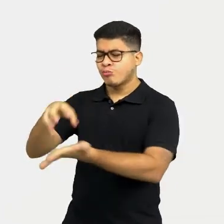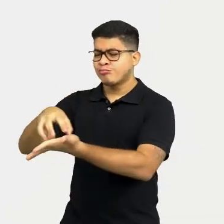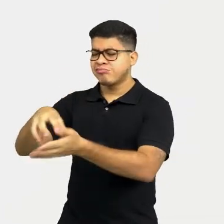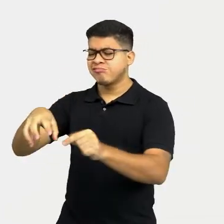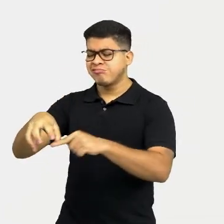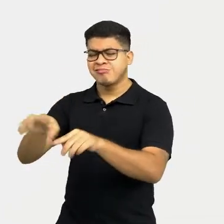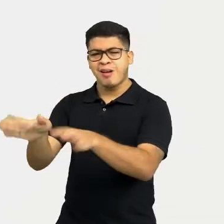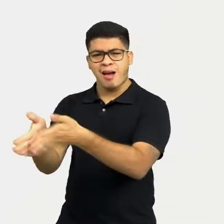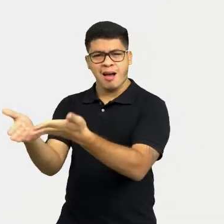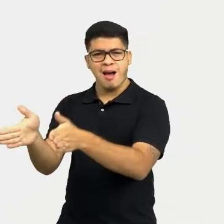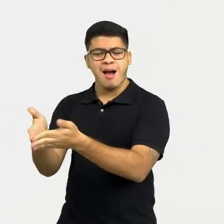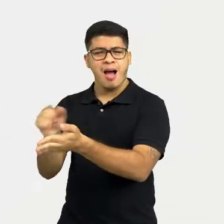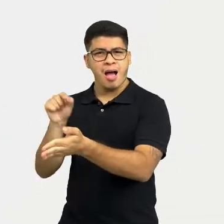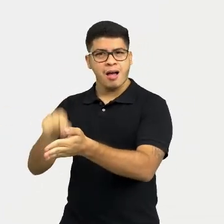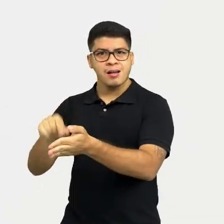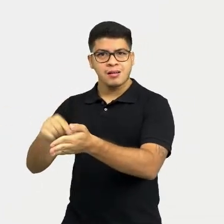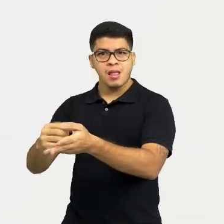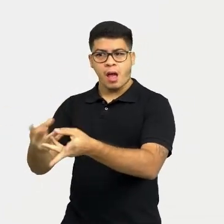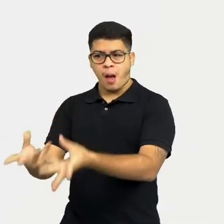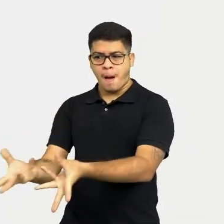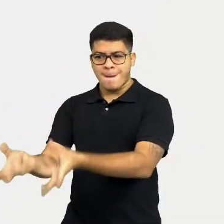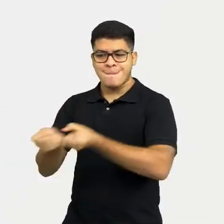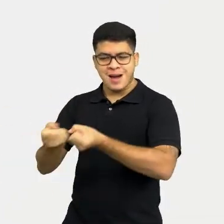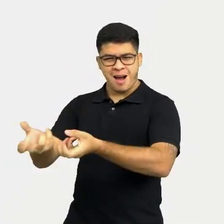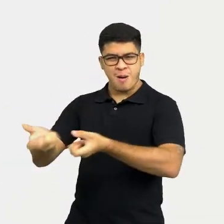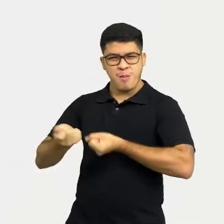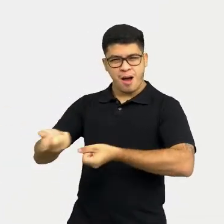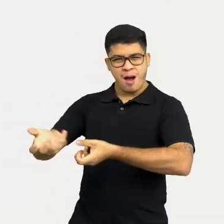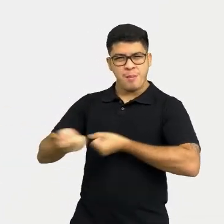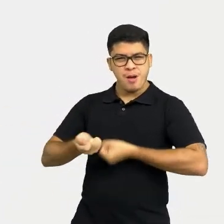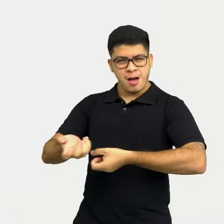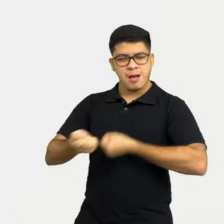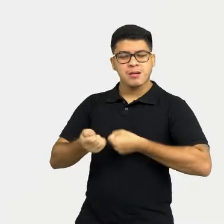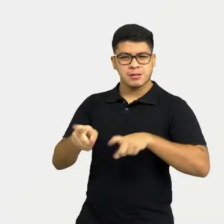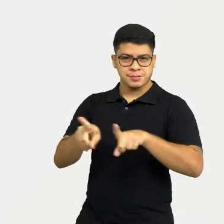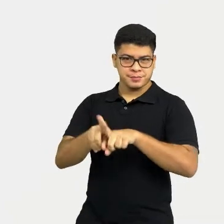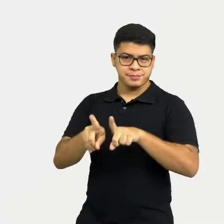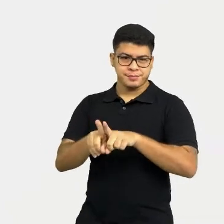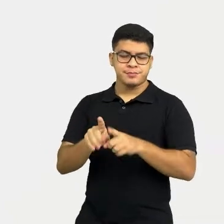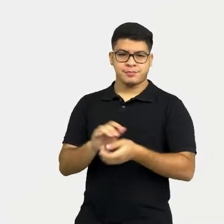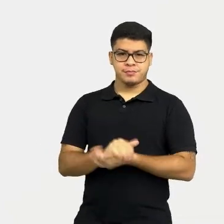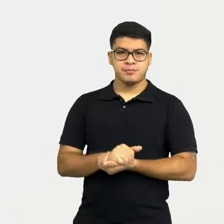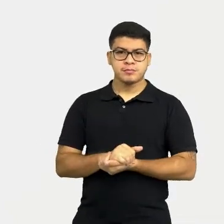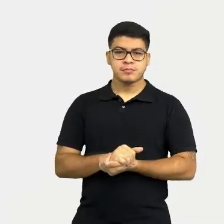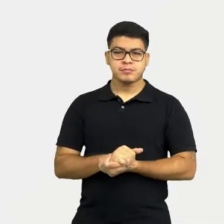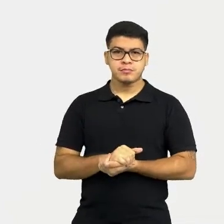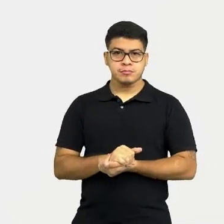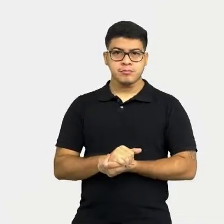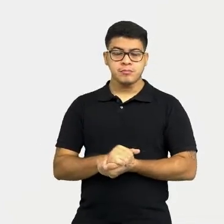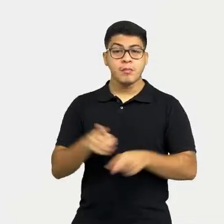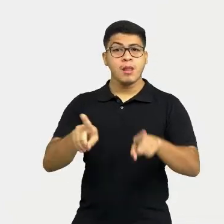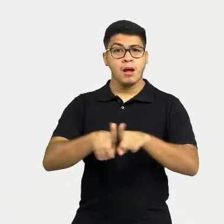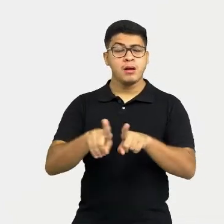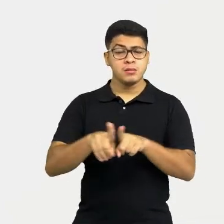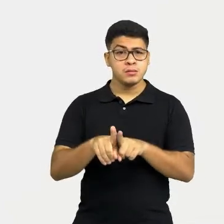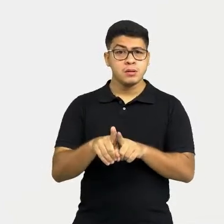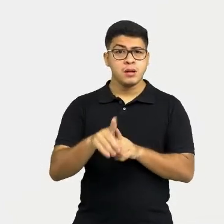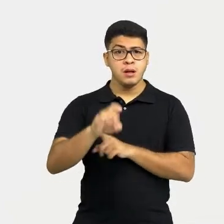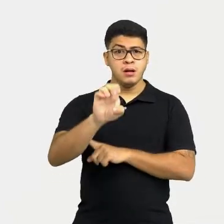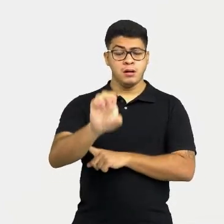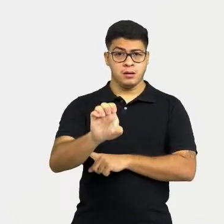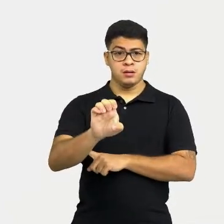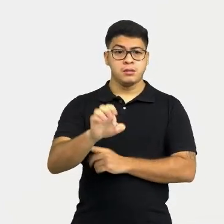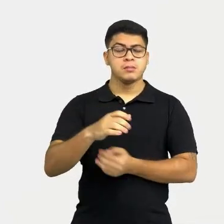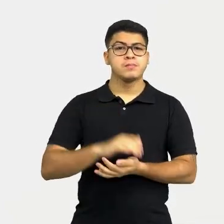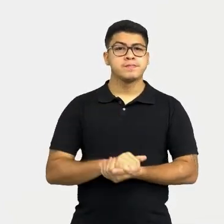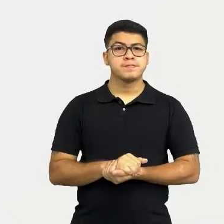mais pobres, justamente para pegar os empregos dessas pessoas que recebem muito pouco, né? Consequentemente geram lucro para essas empresas,